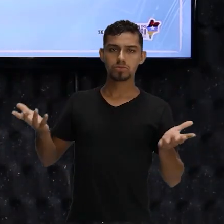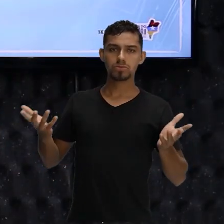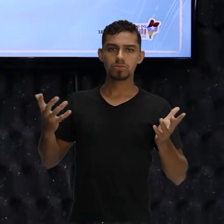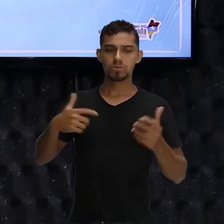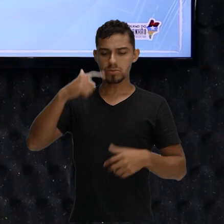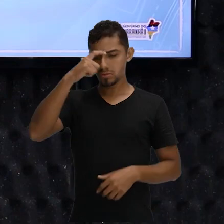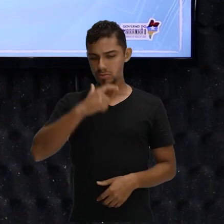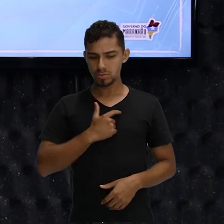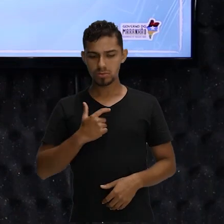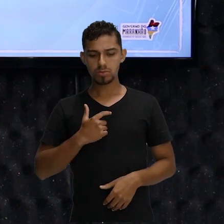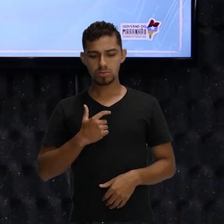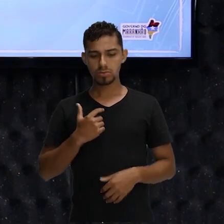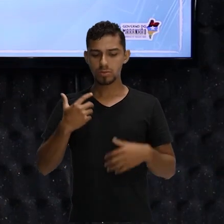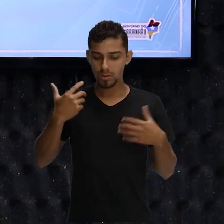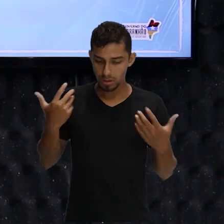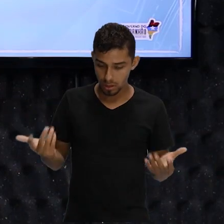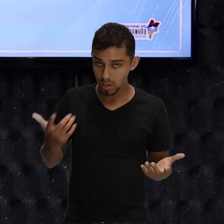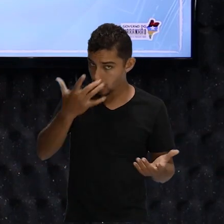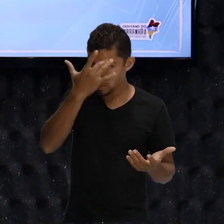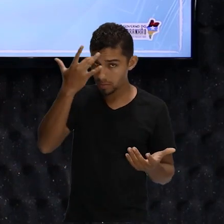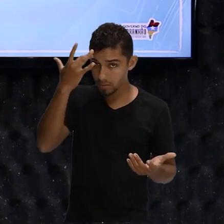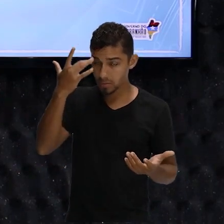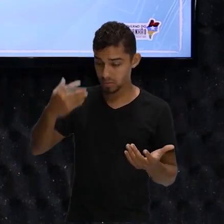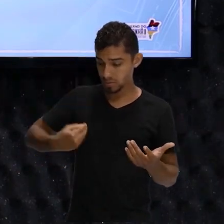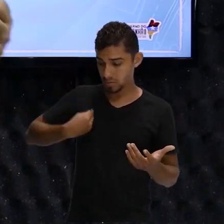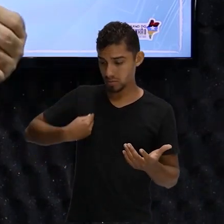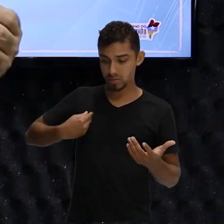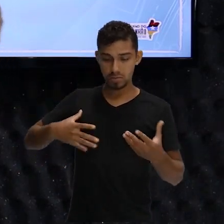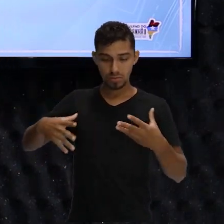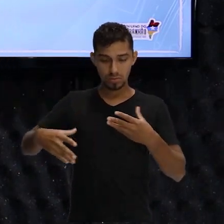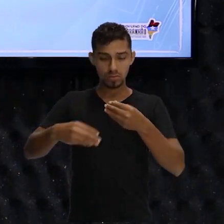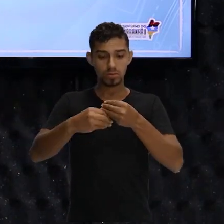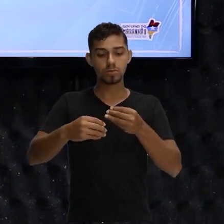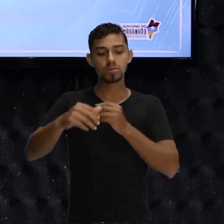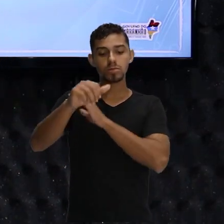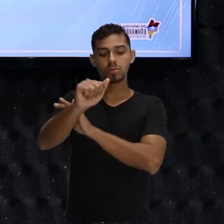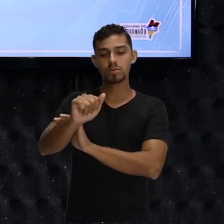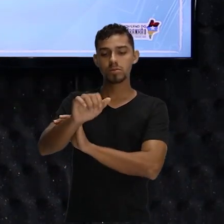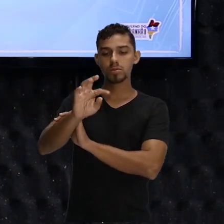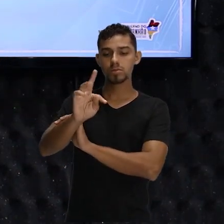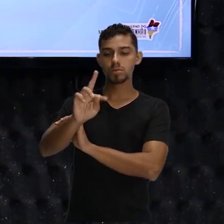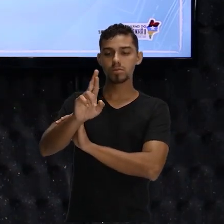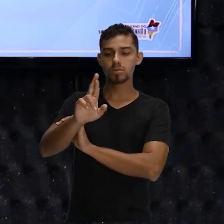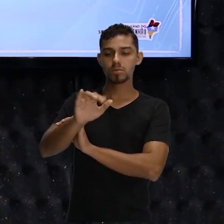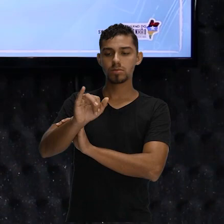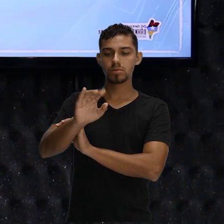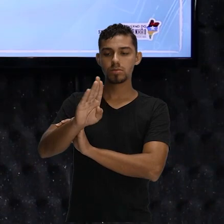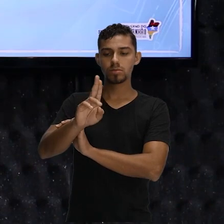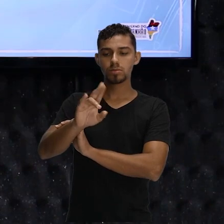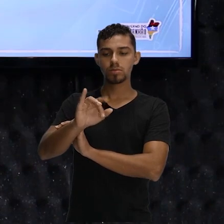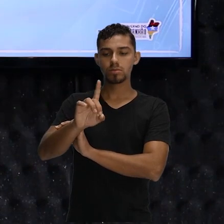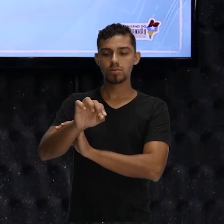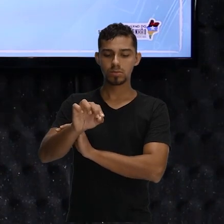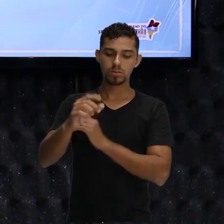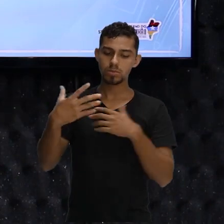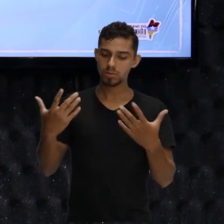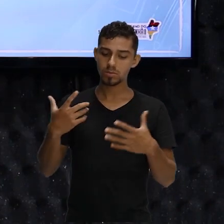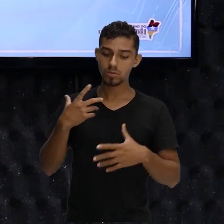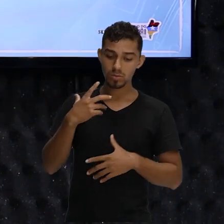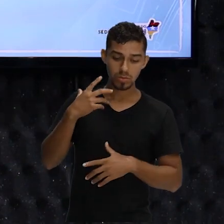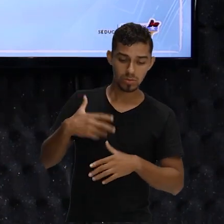status. Portanto, é um status que o indivíduo tem que é atribuído, olha o nome, atribuído, sem necessariamente